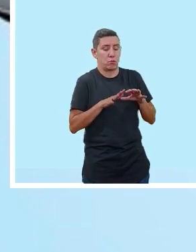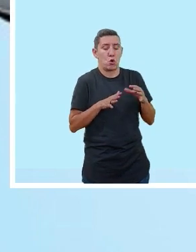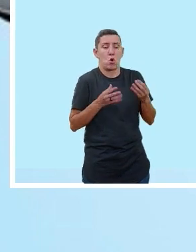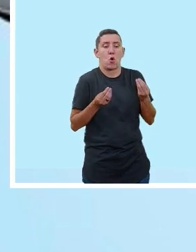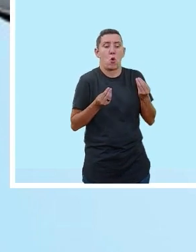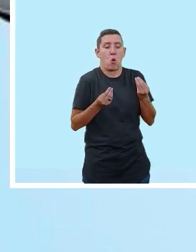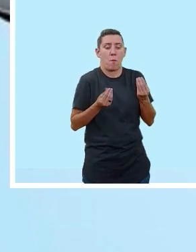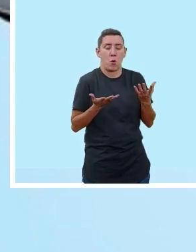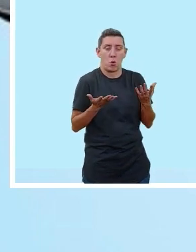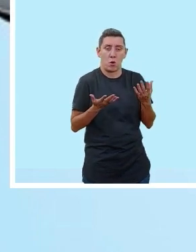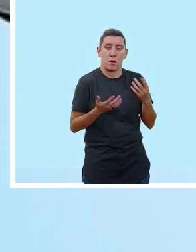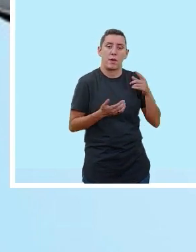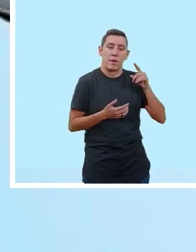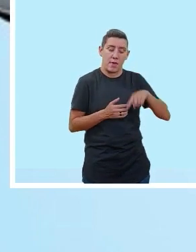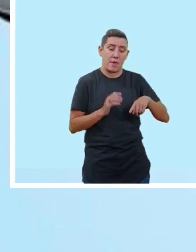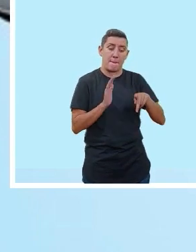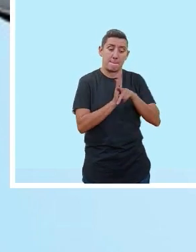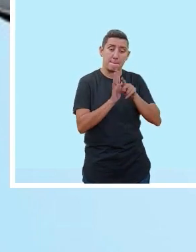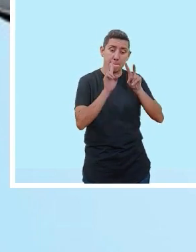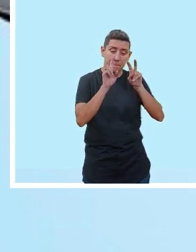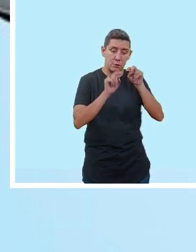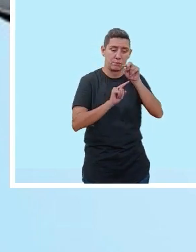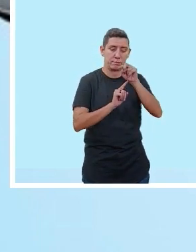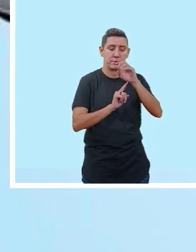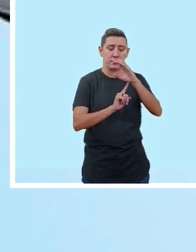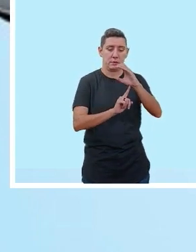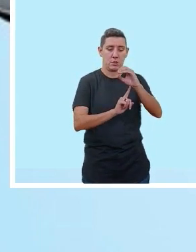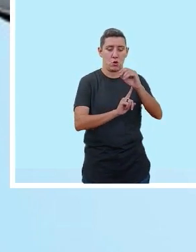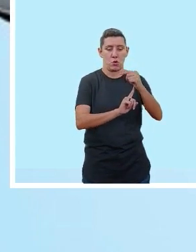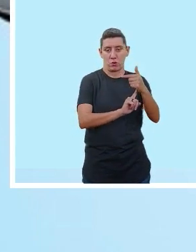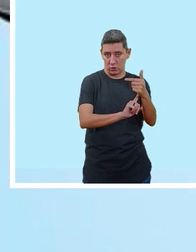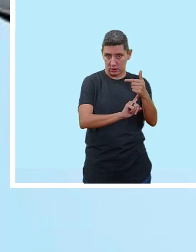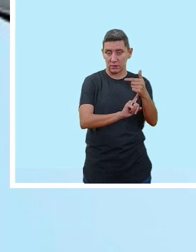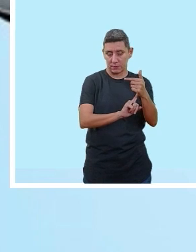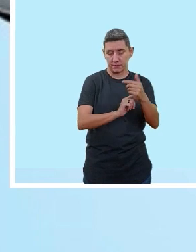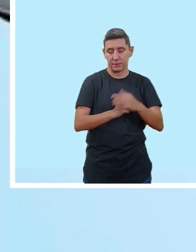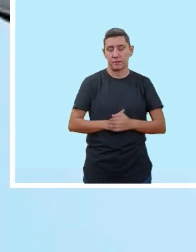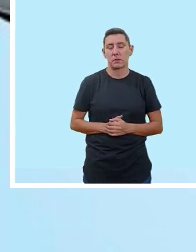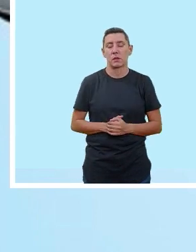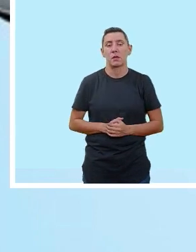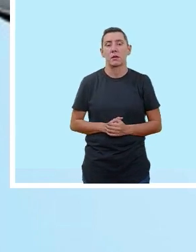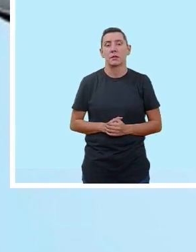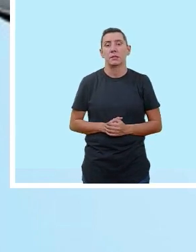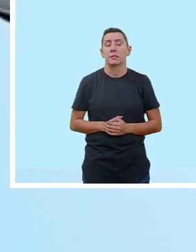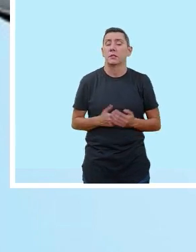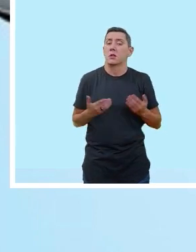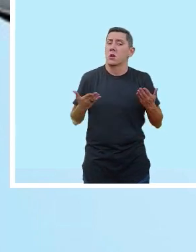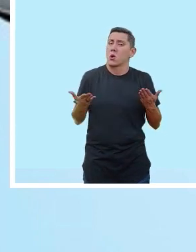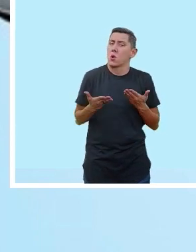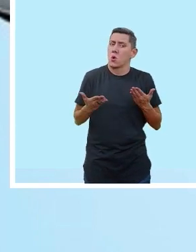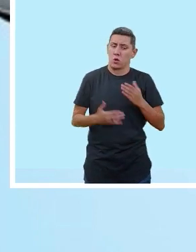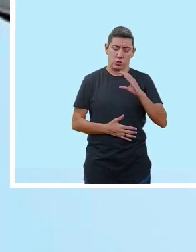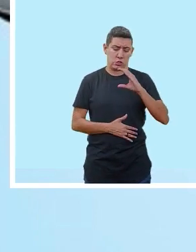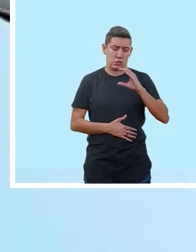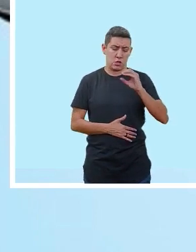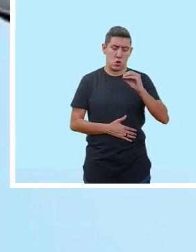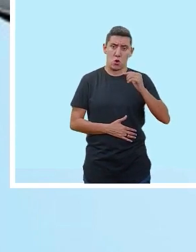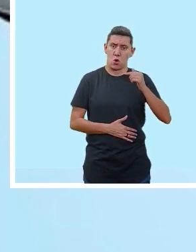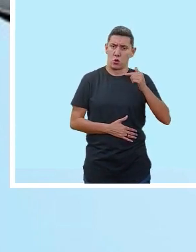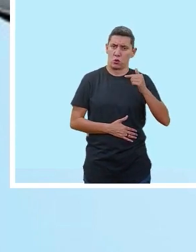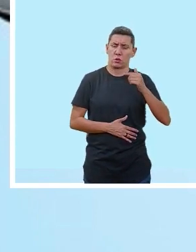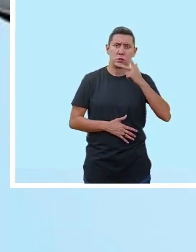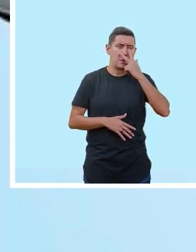aqui, é o dióxido de carbono, né? Hoje o dióxido de carbono ele representa cerca